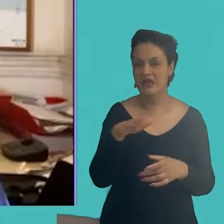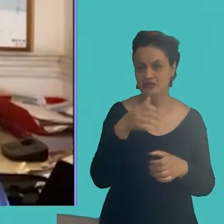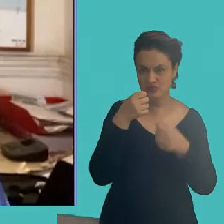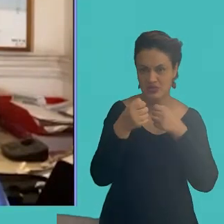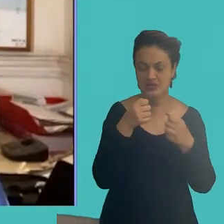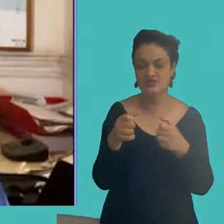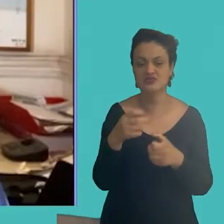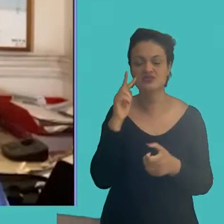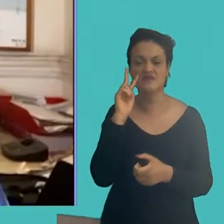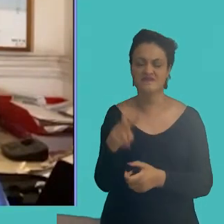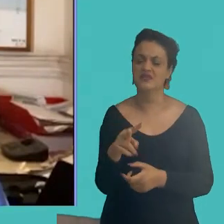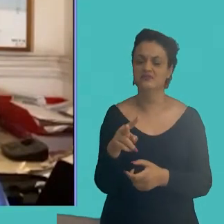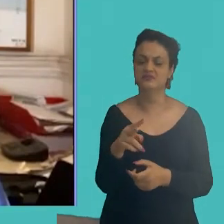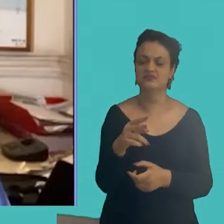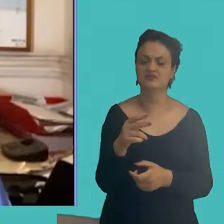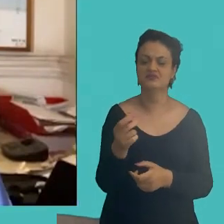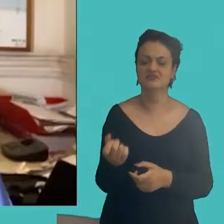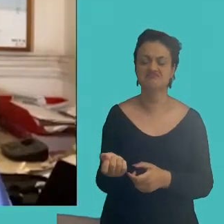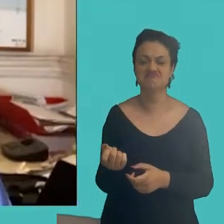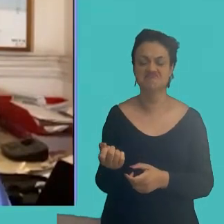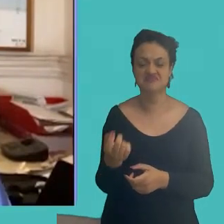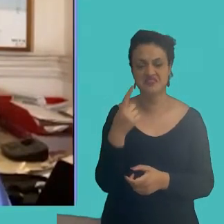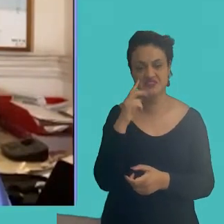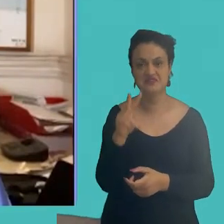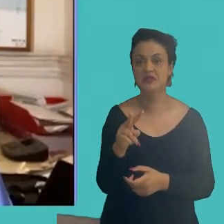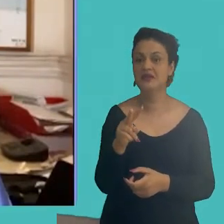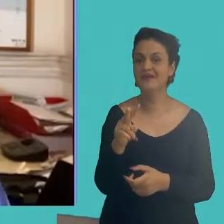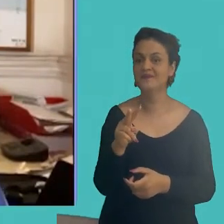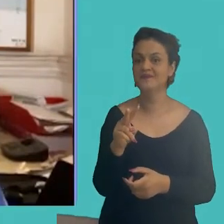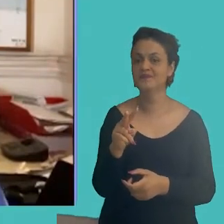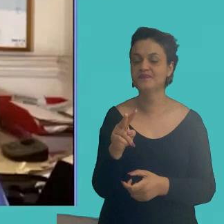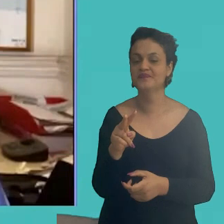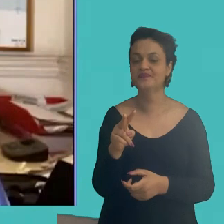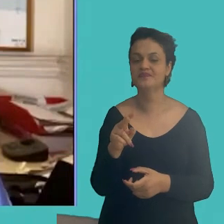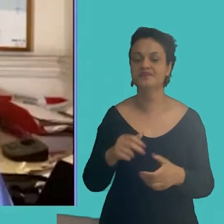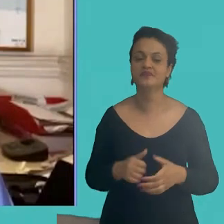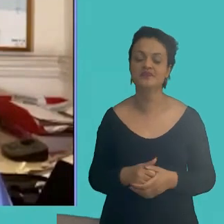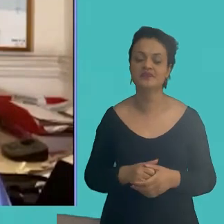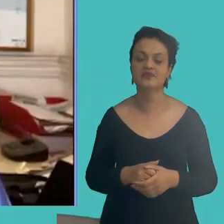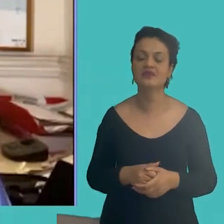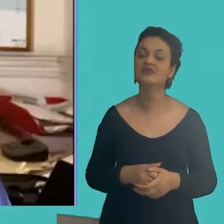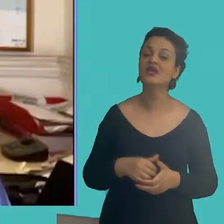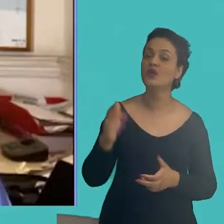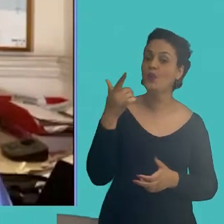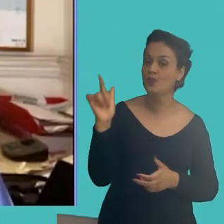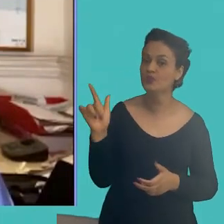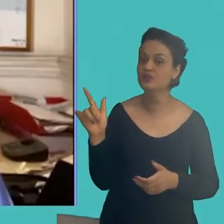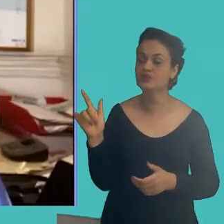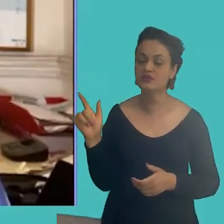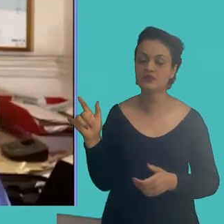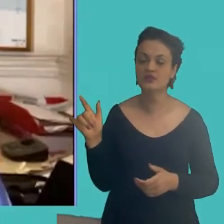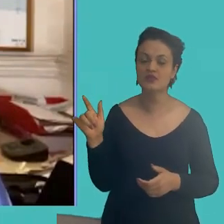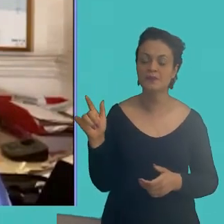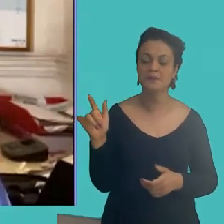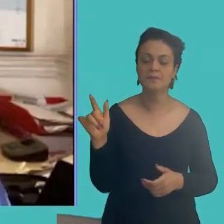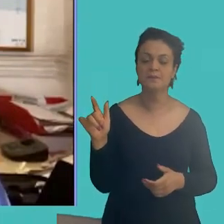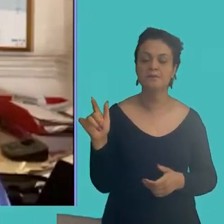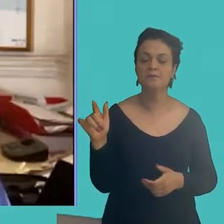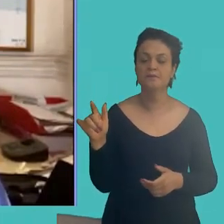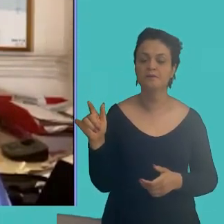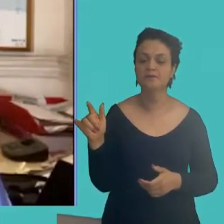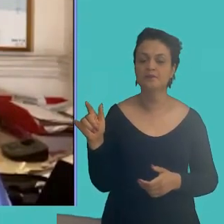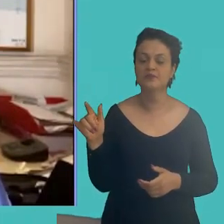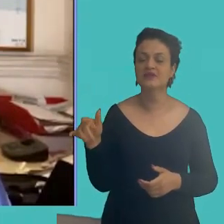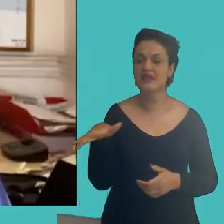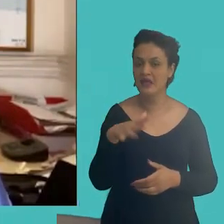observarem. Eu vou abrir um parênteses aqui, Márcia, e entrar no outro lado aqui, que é o lado realmente da corrida eleitoral